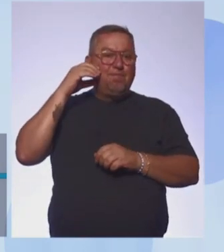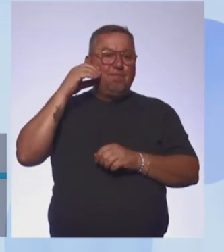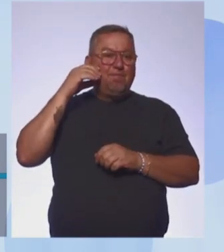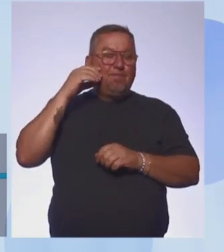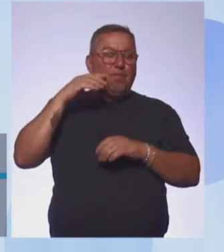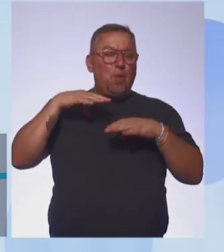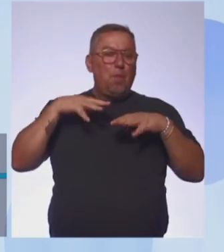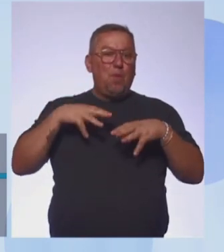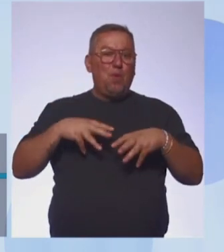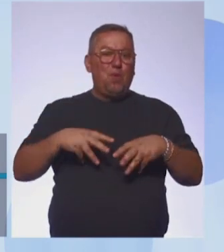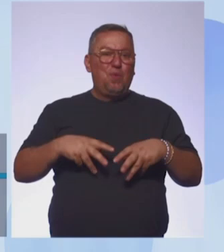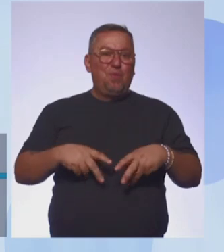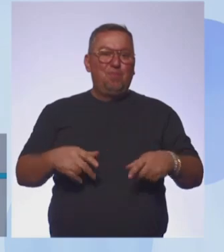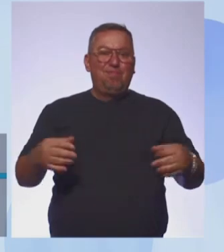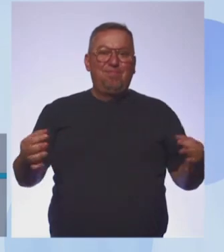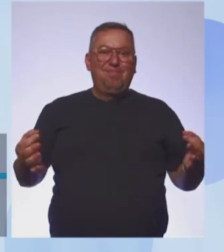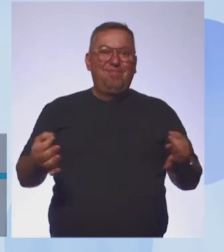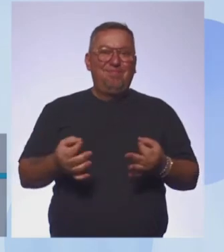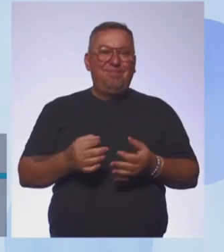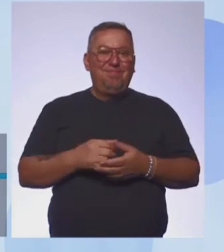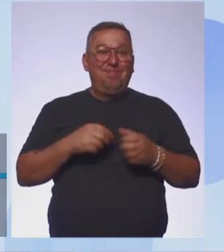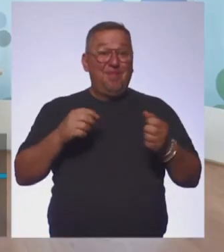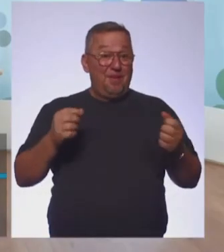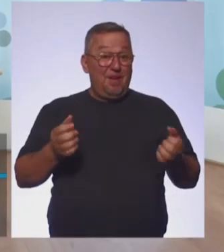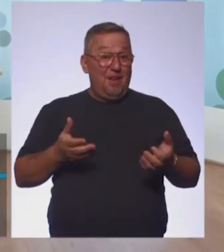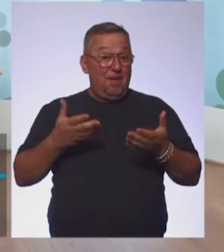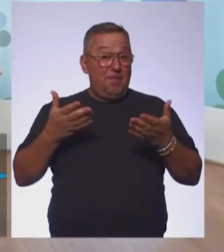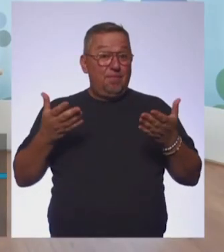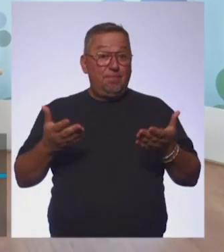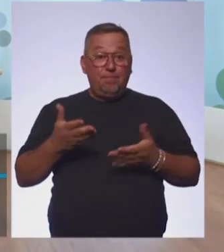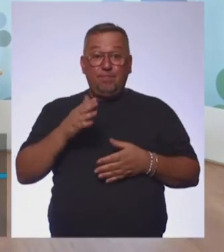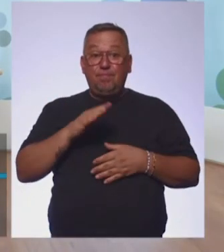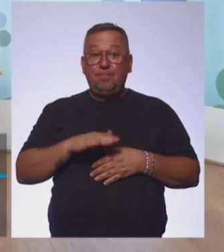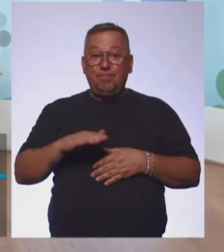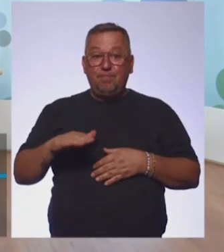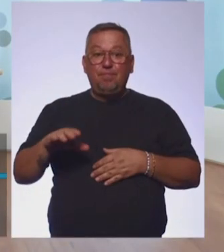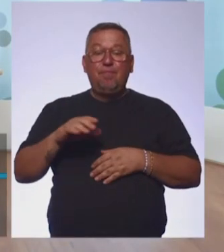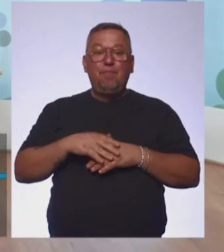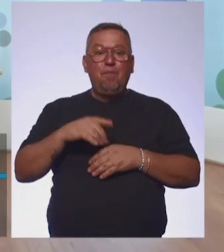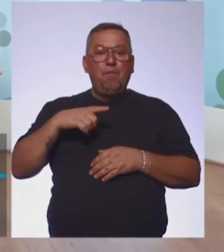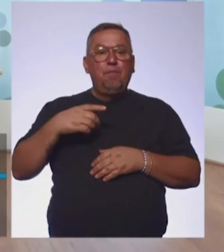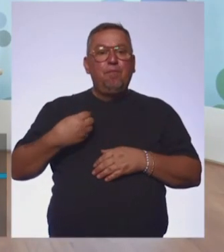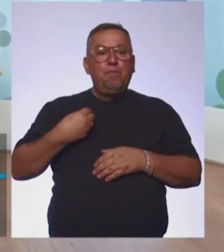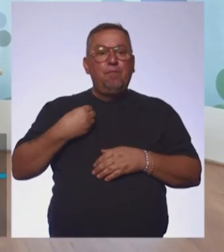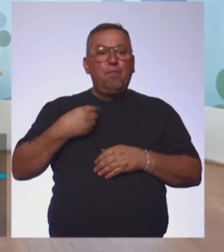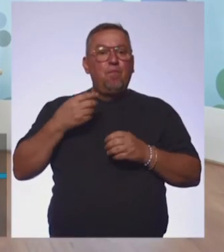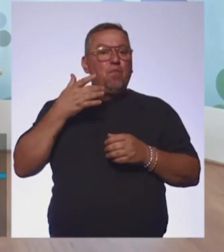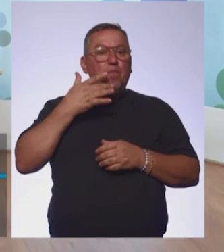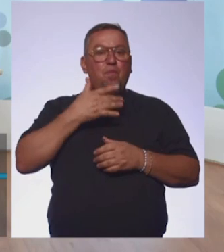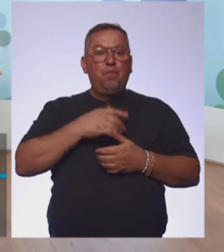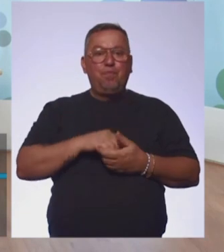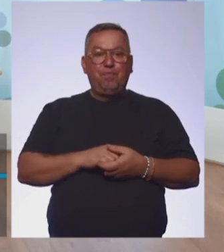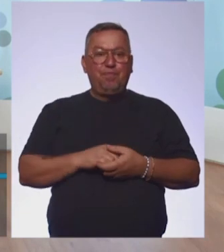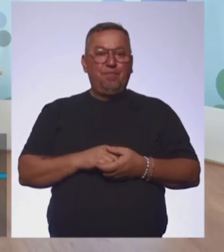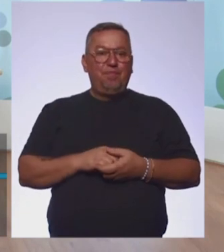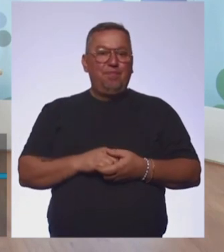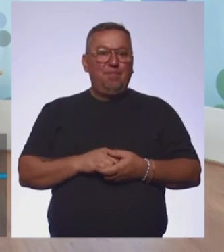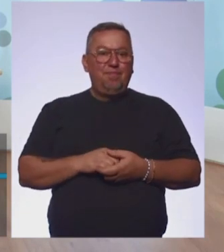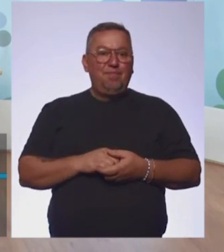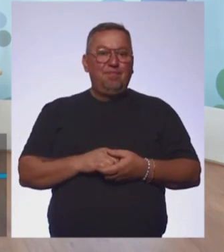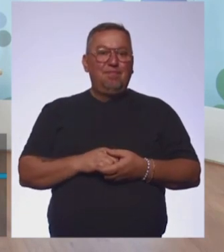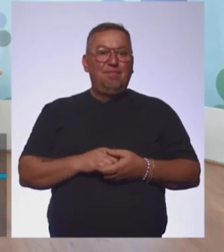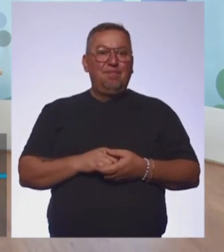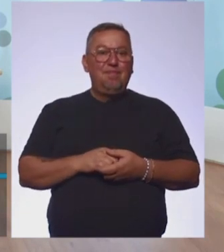ingenuidade, né? Ok? A leveza da criança, a leveza. Né? Que ela leva a vida de uma forma leve. Uhum. Vamos